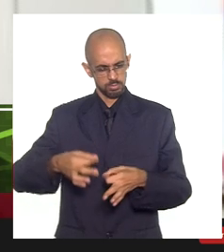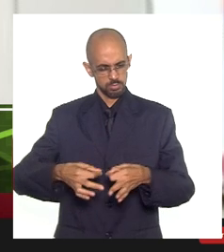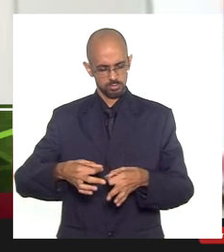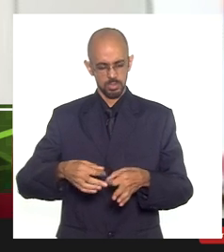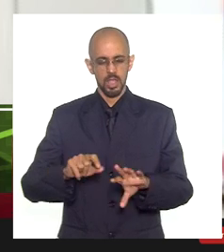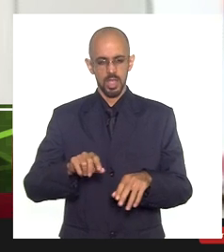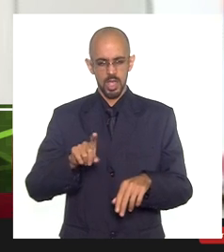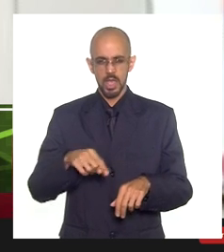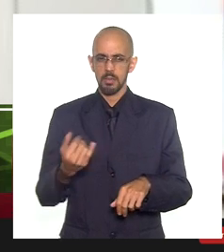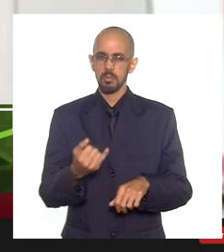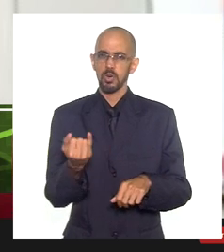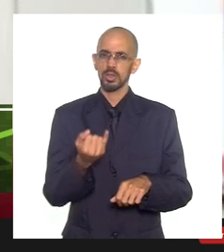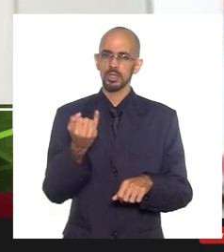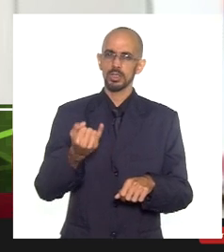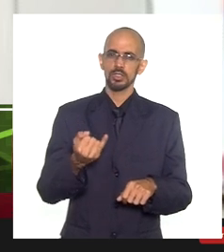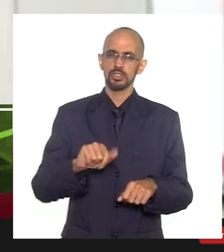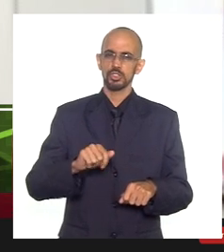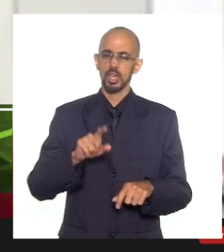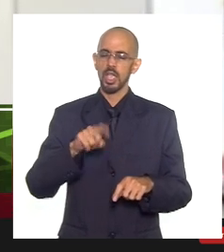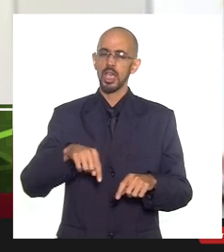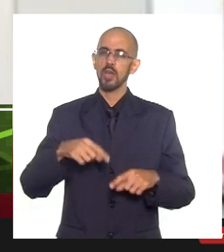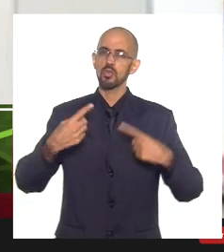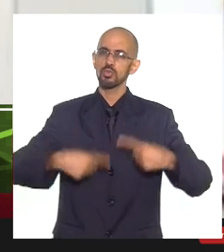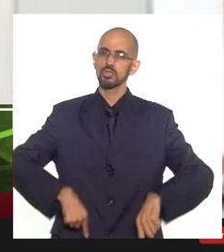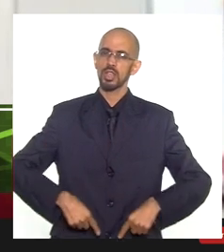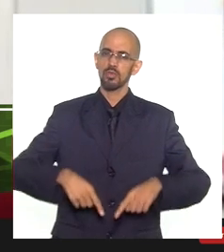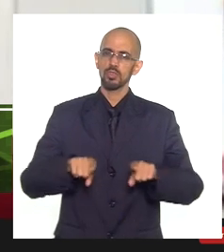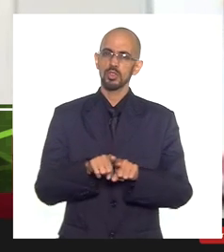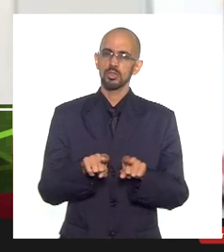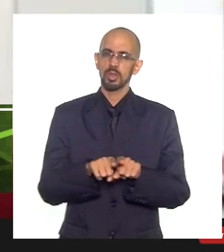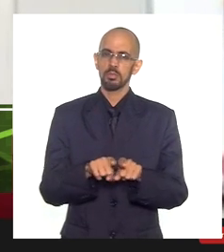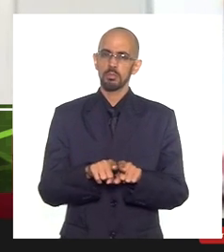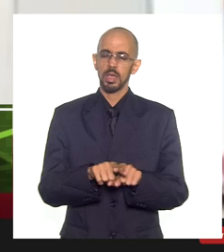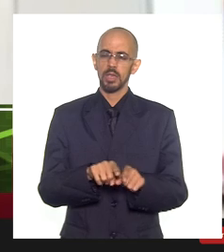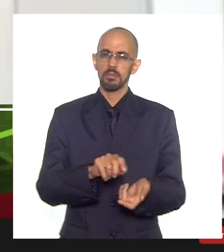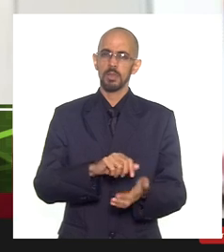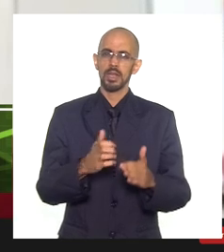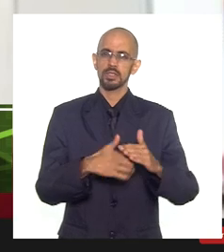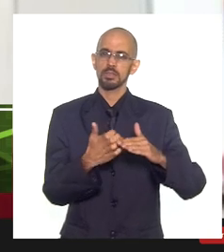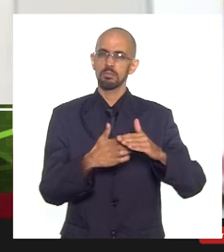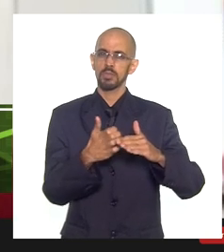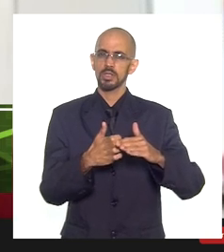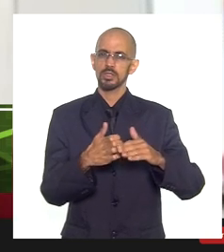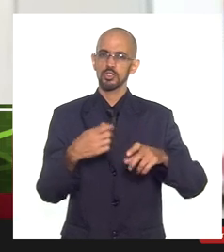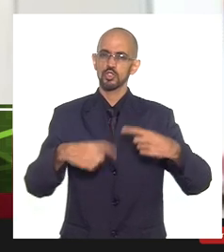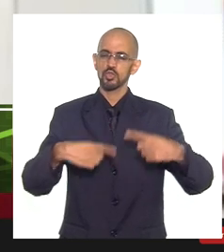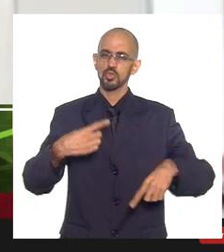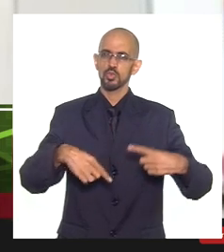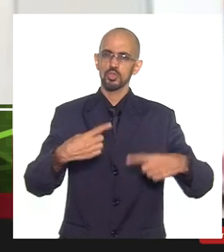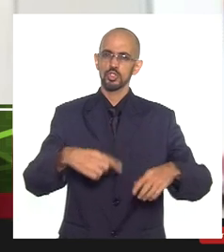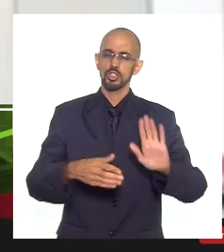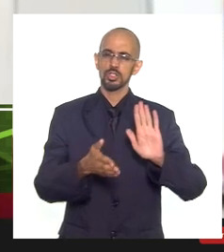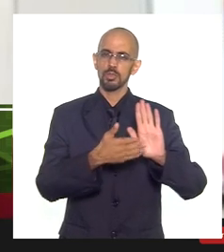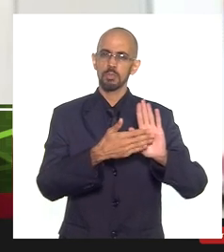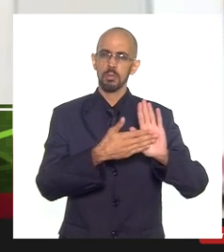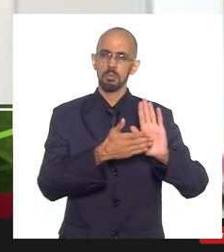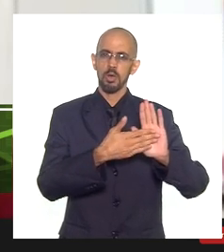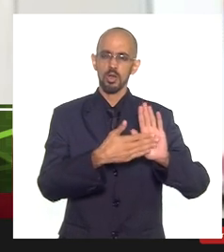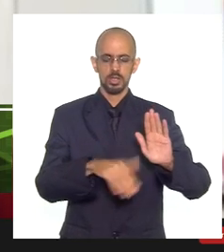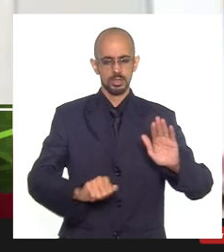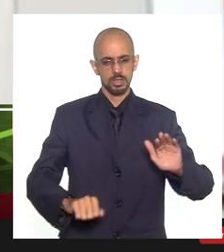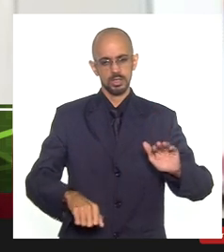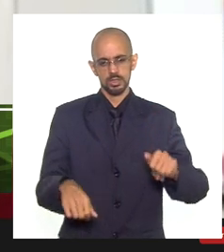então a gente coloca esse desafio para as entidades discutirem essas propostas a gente se propõe a ajudar